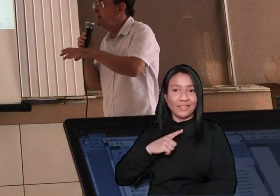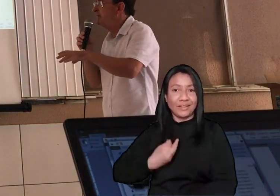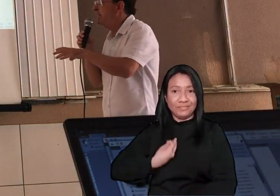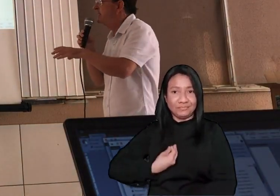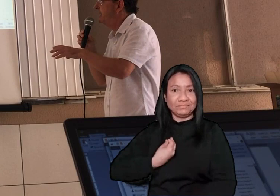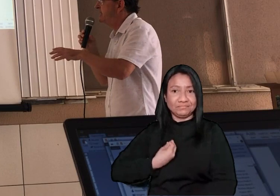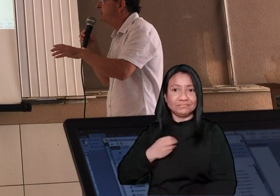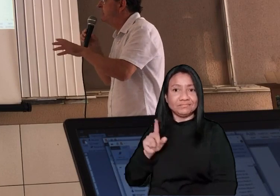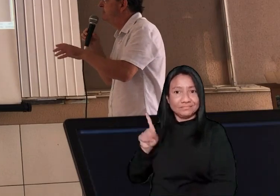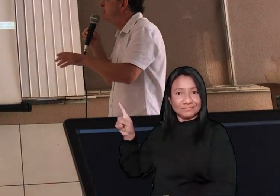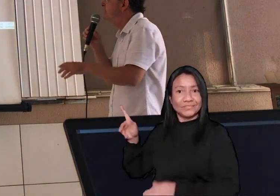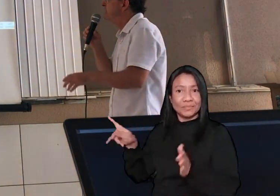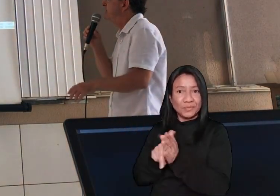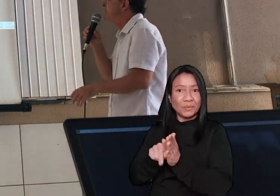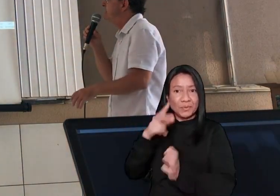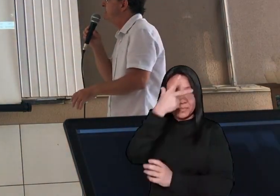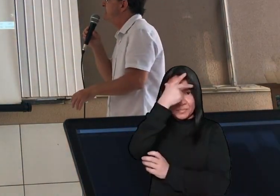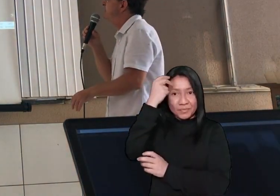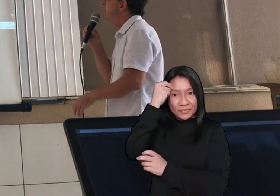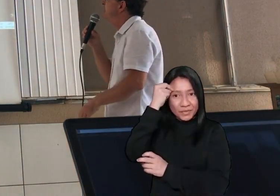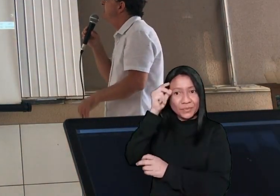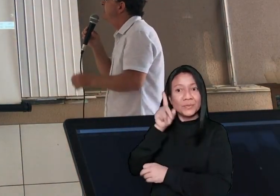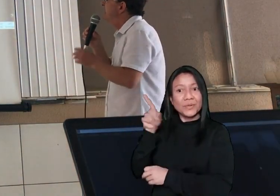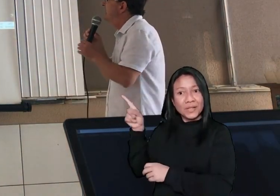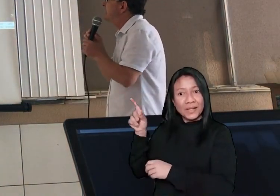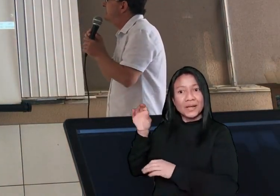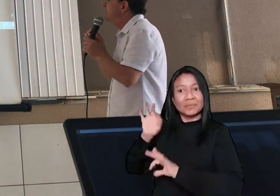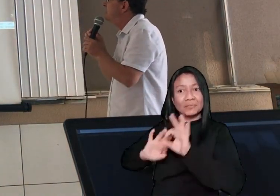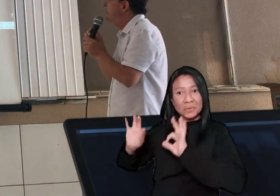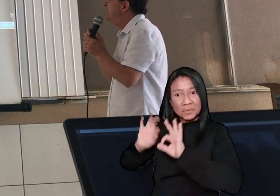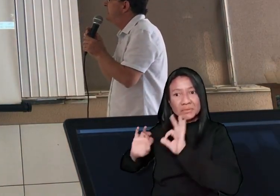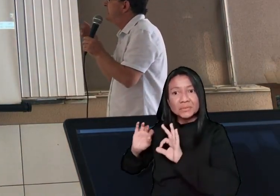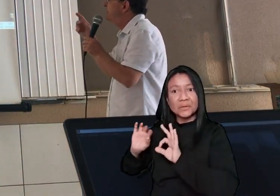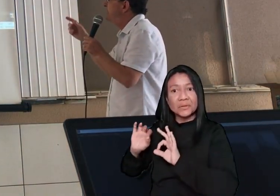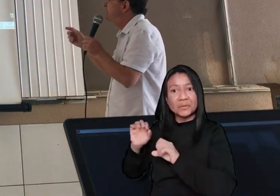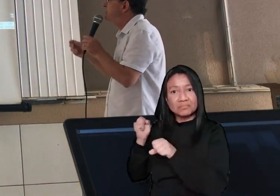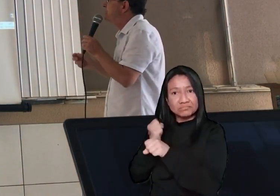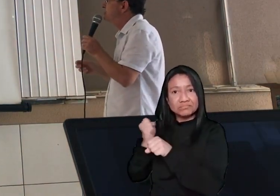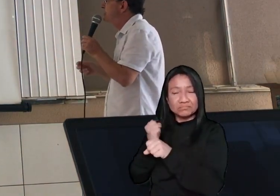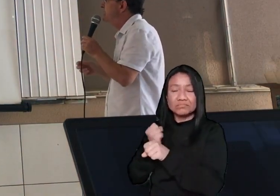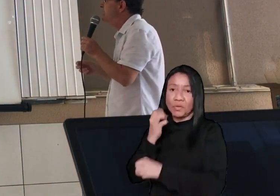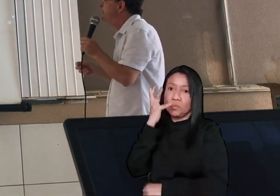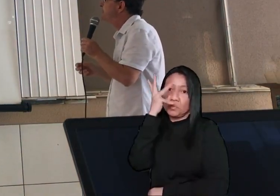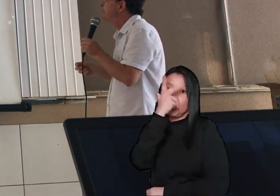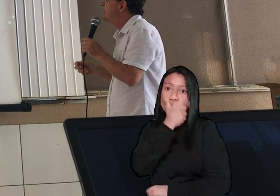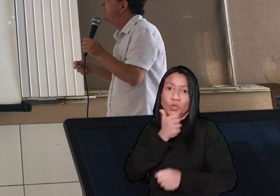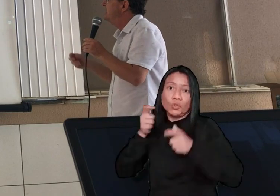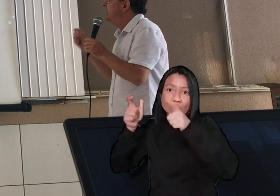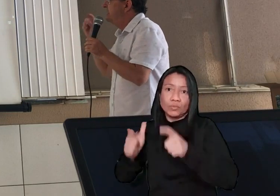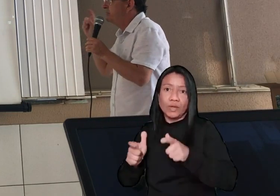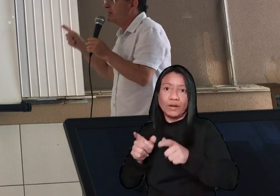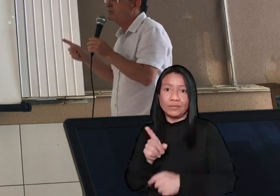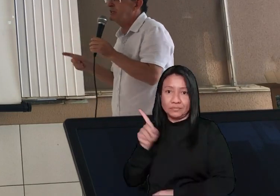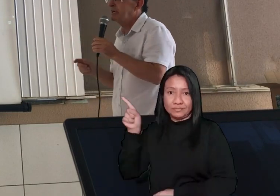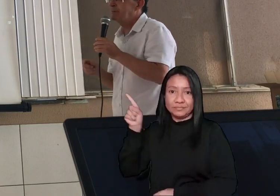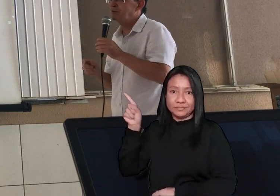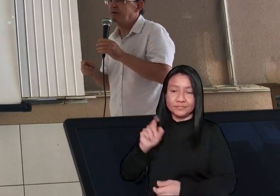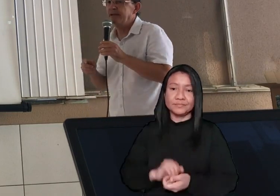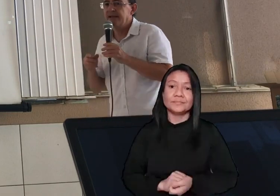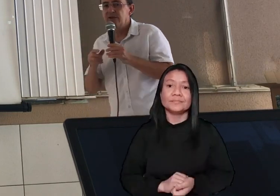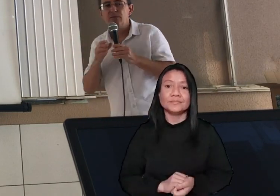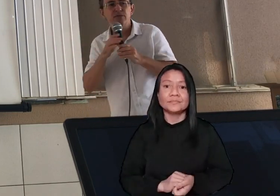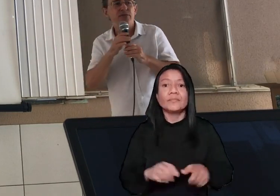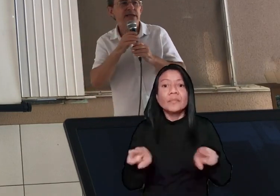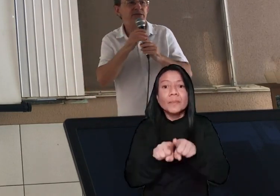passado, deu uma revitalizada, um lugar bem bonito lá para visitar. Aqui é a capela do Jacutinga. No Jacutinga,